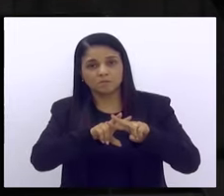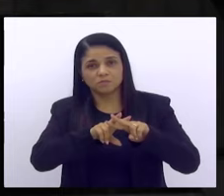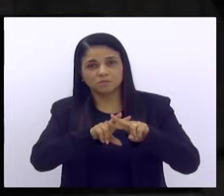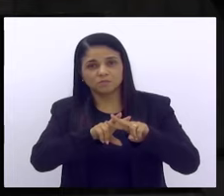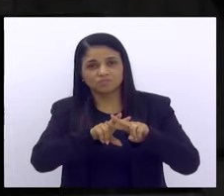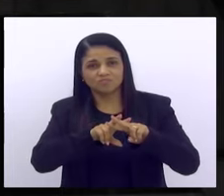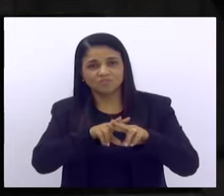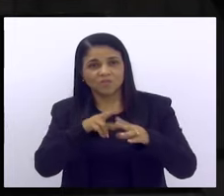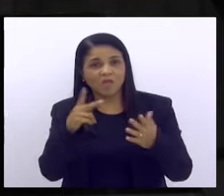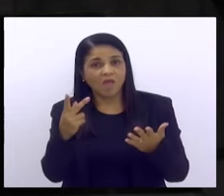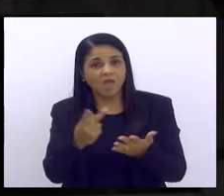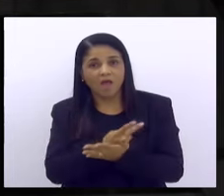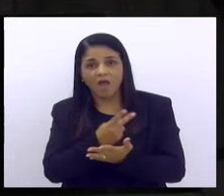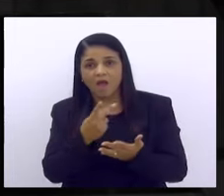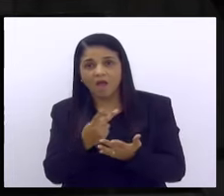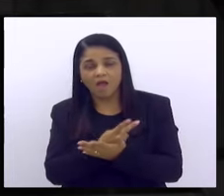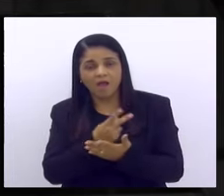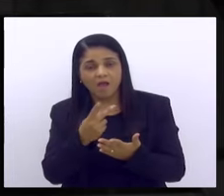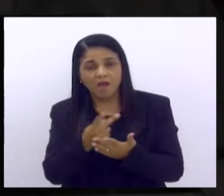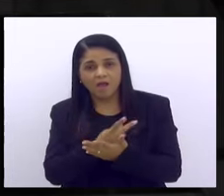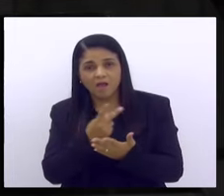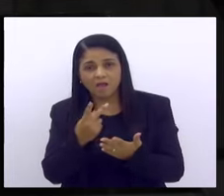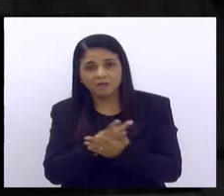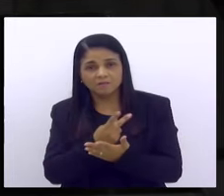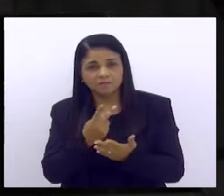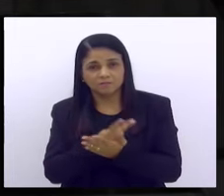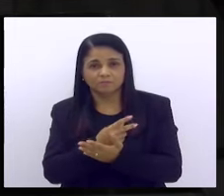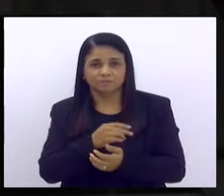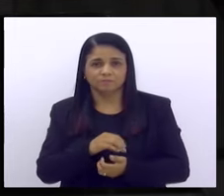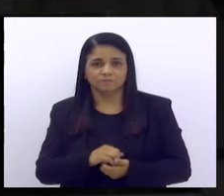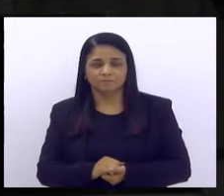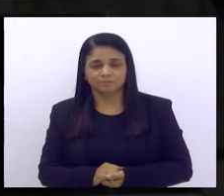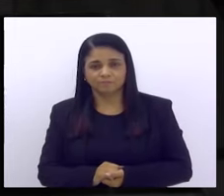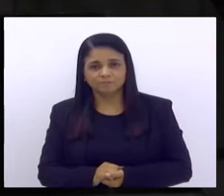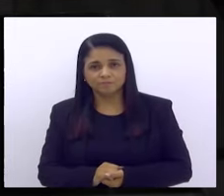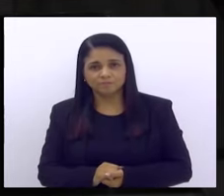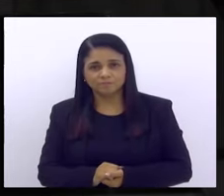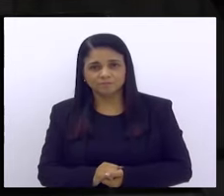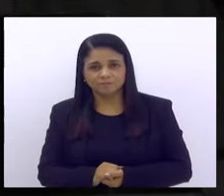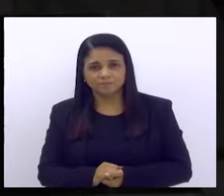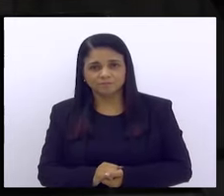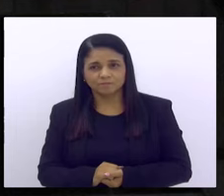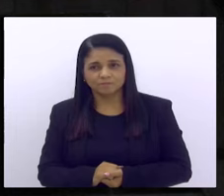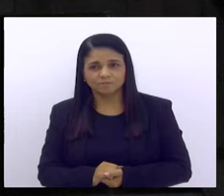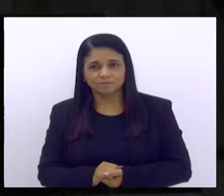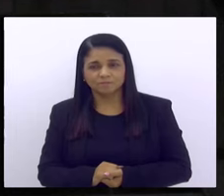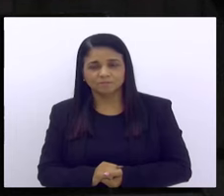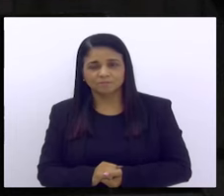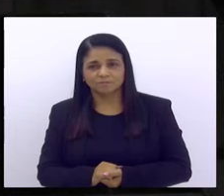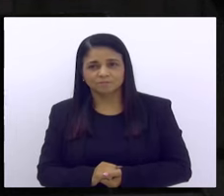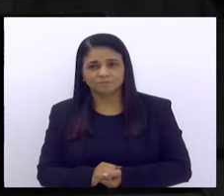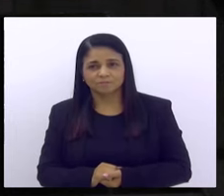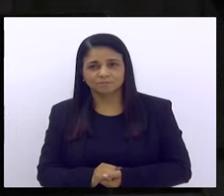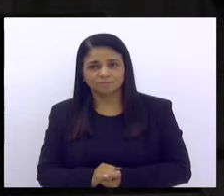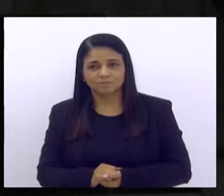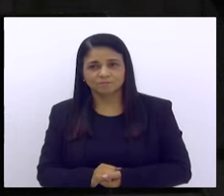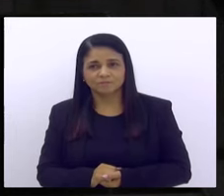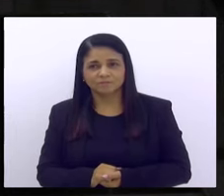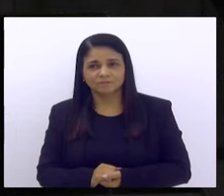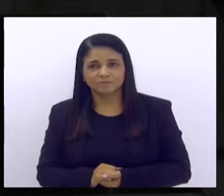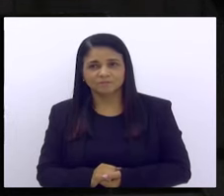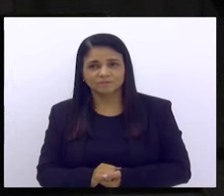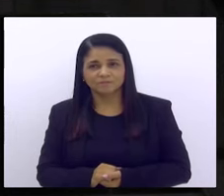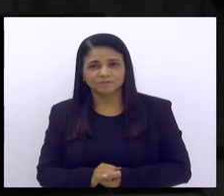forma irregular, de forma irregular. E aí eu quero desmascarar o nervosinho